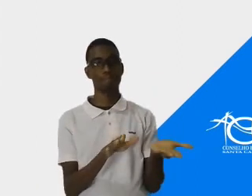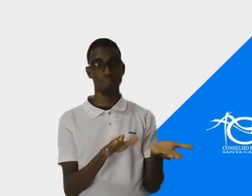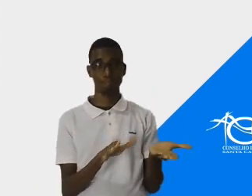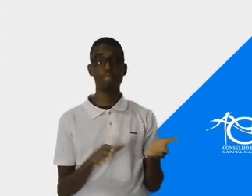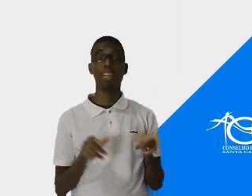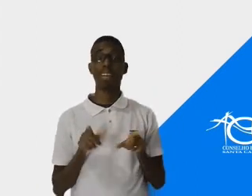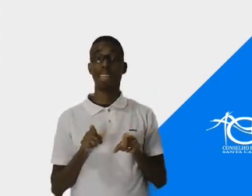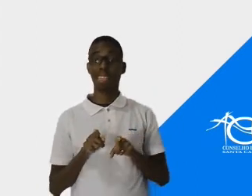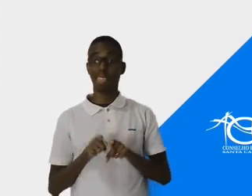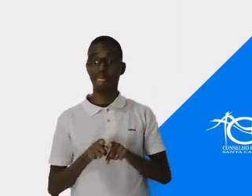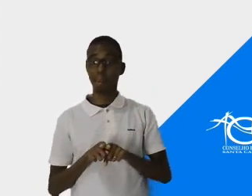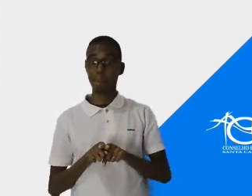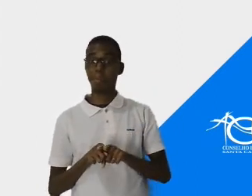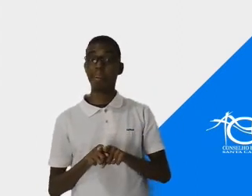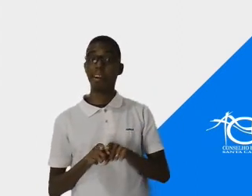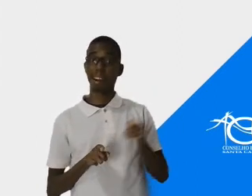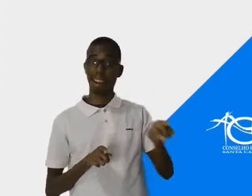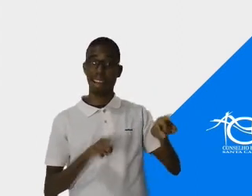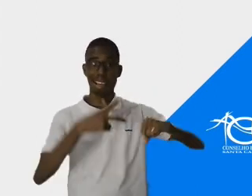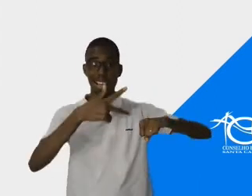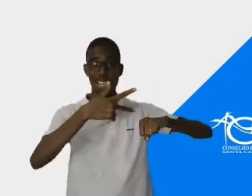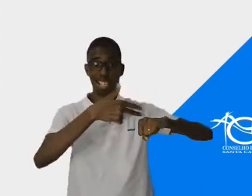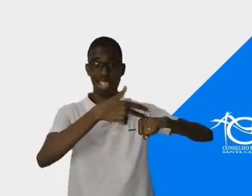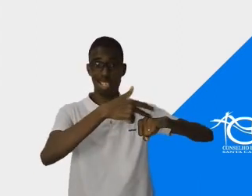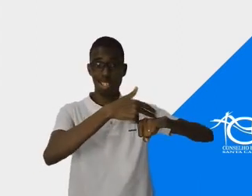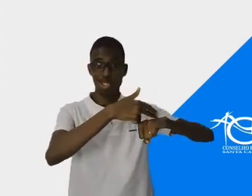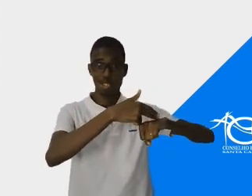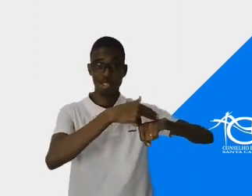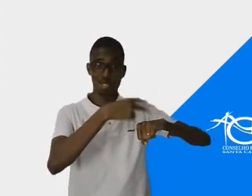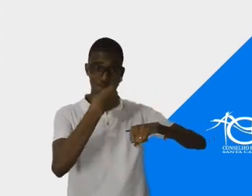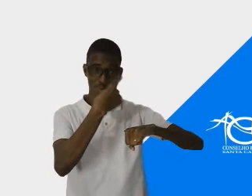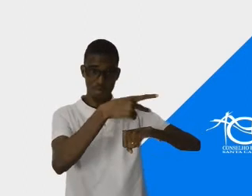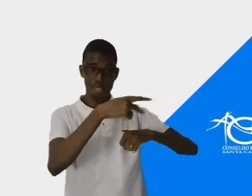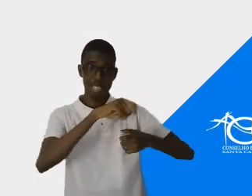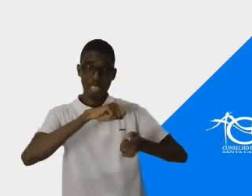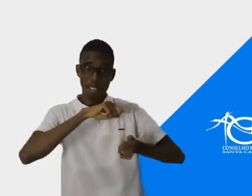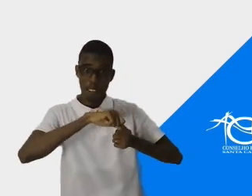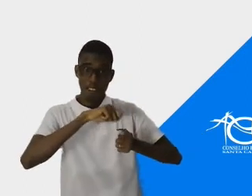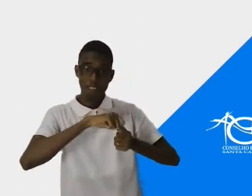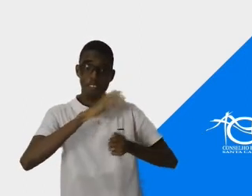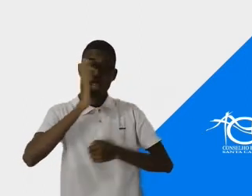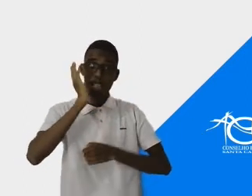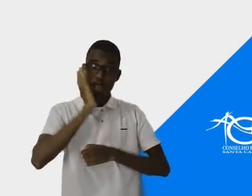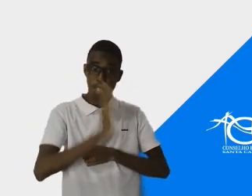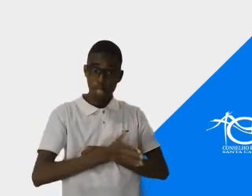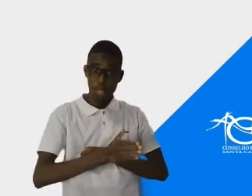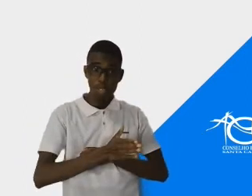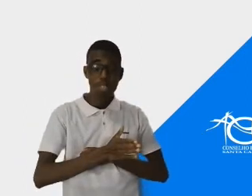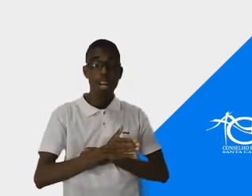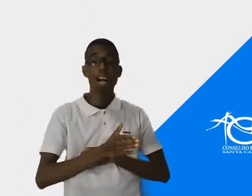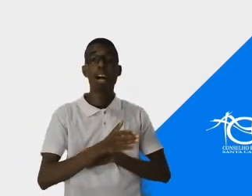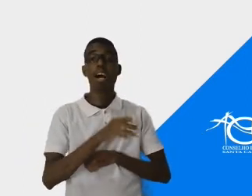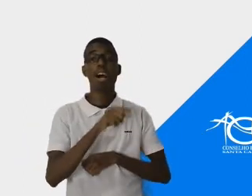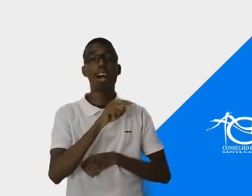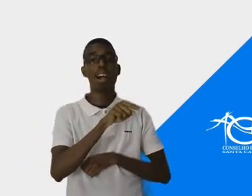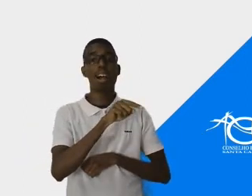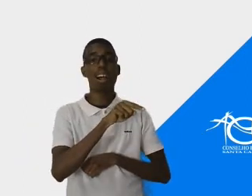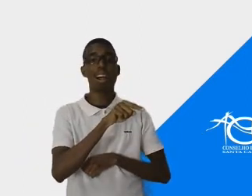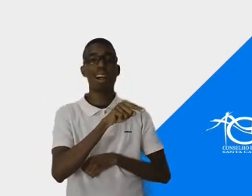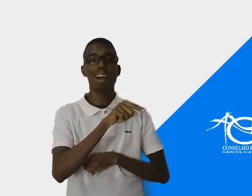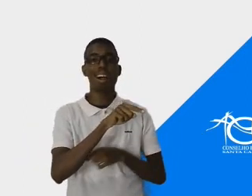tipo de cirurgia, da forma como foi realizada, ela passou a não ser mais indicada.